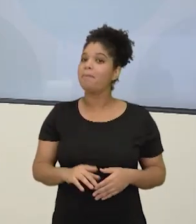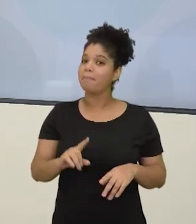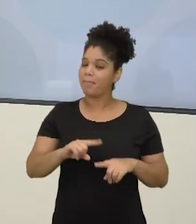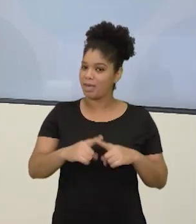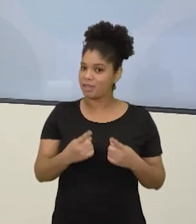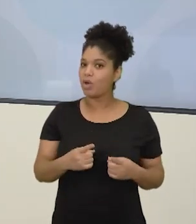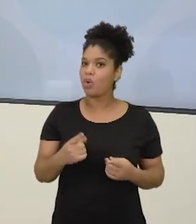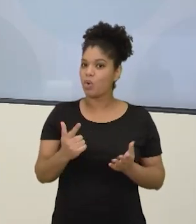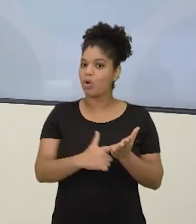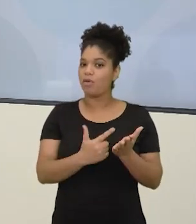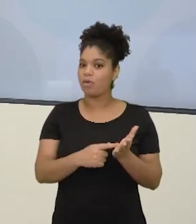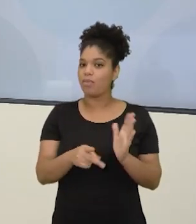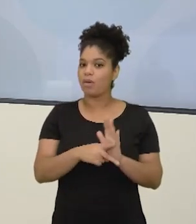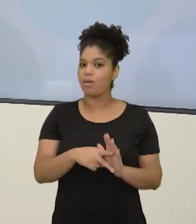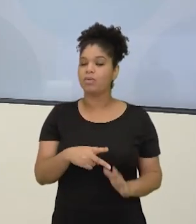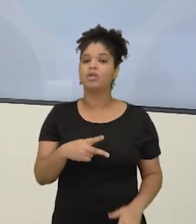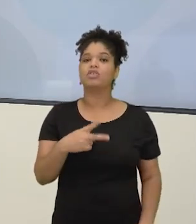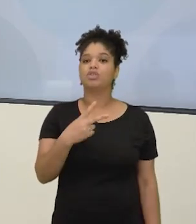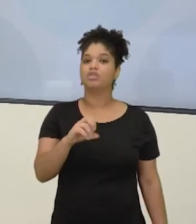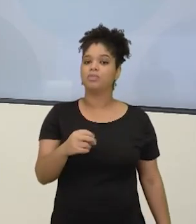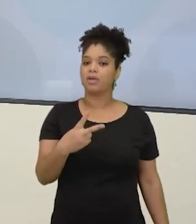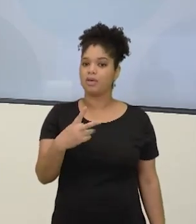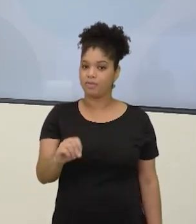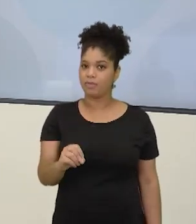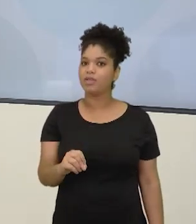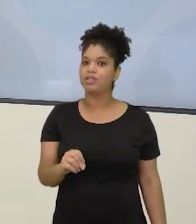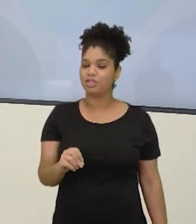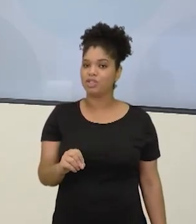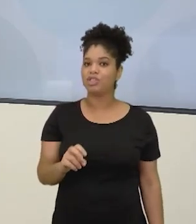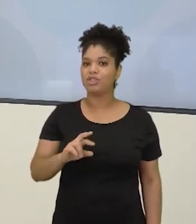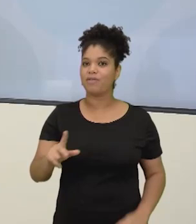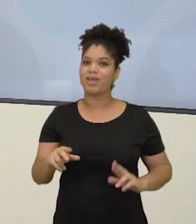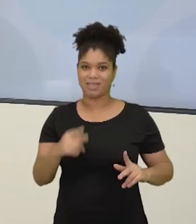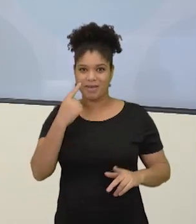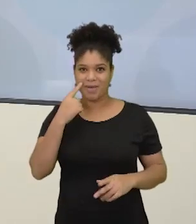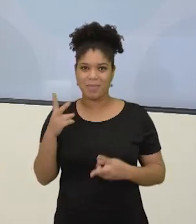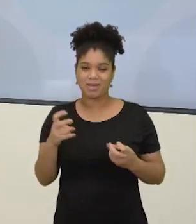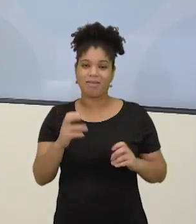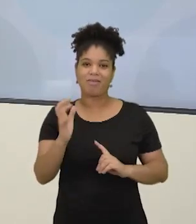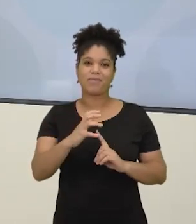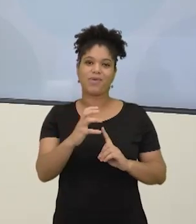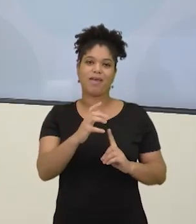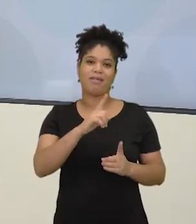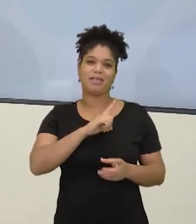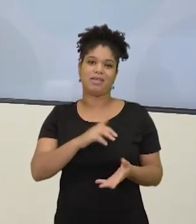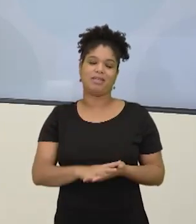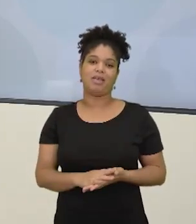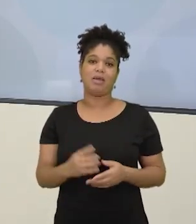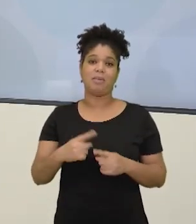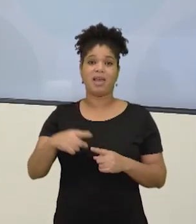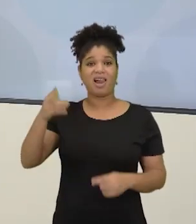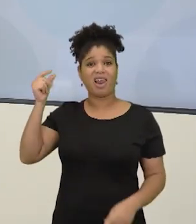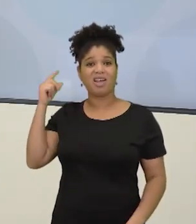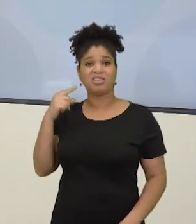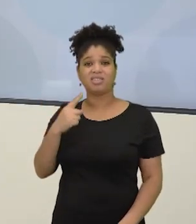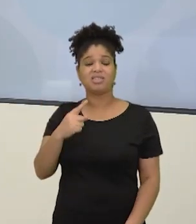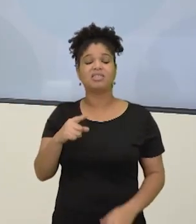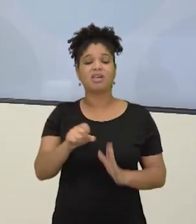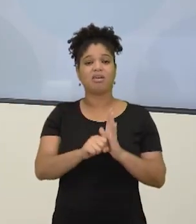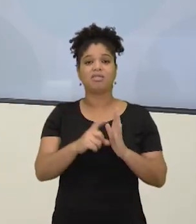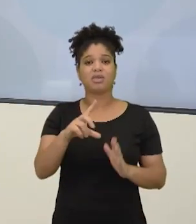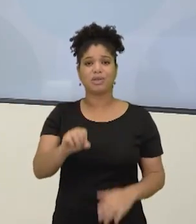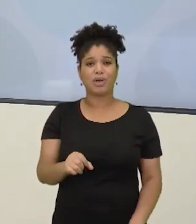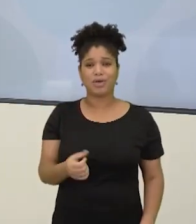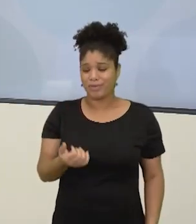2020, talvez, no século XIX não, então as coisas acontecem com uma outra dinâmica. Ah, vou ler por quê, professor? Para poder entender como as pessoas